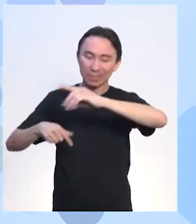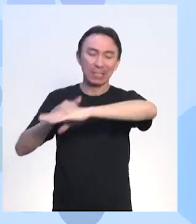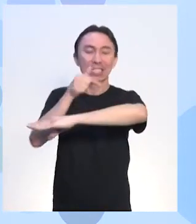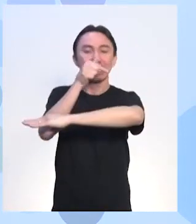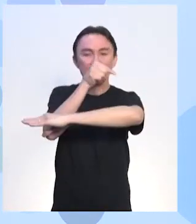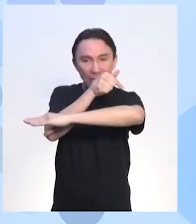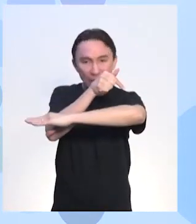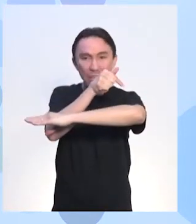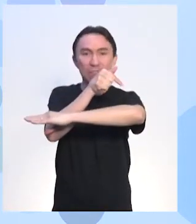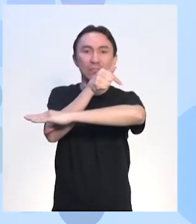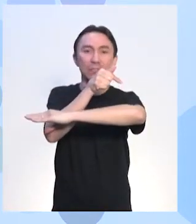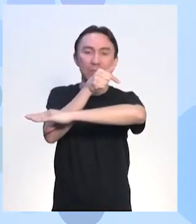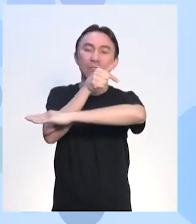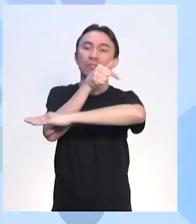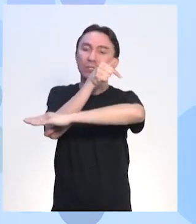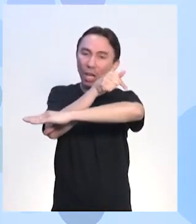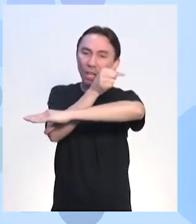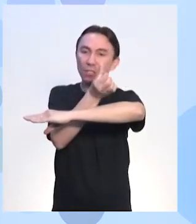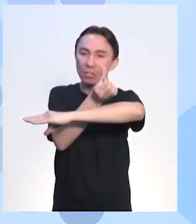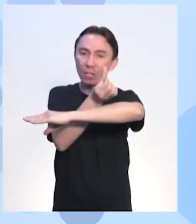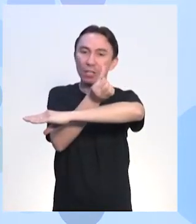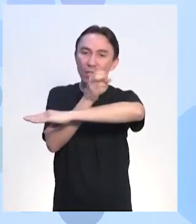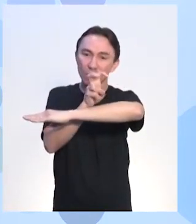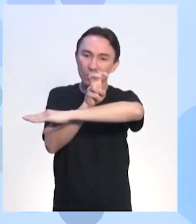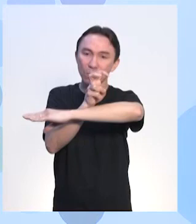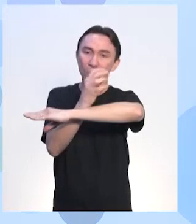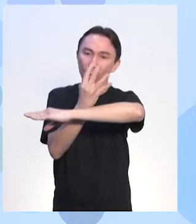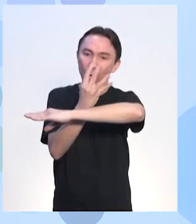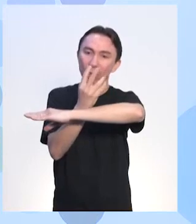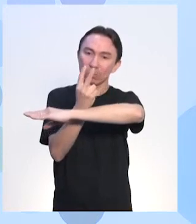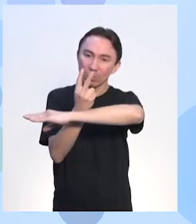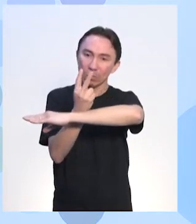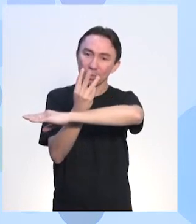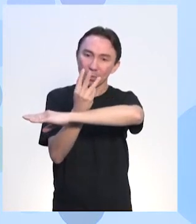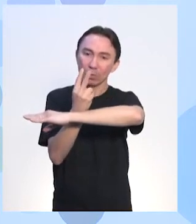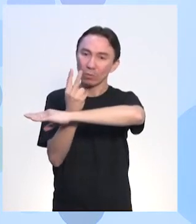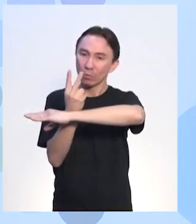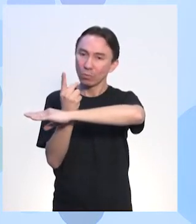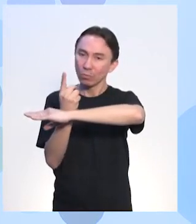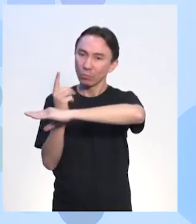as possibilidades com ele, multiplicando pelos números